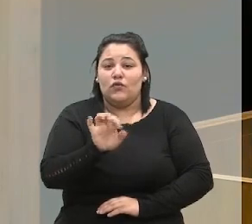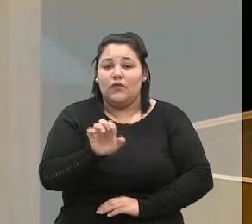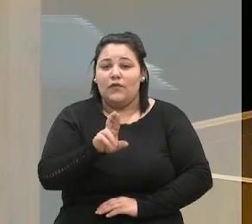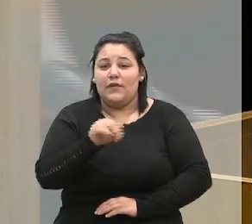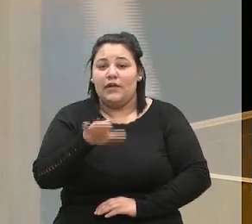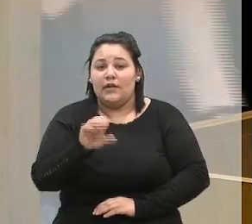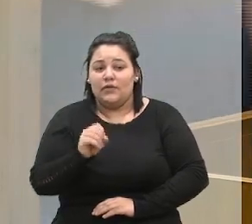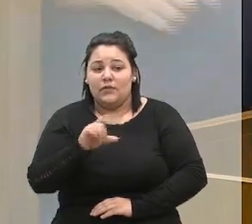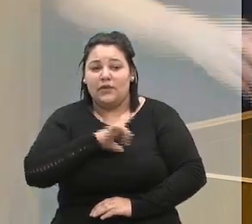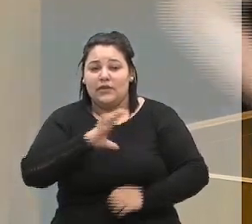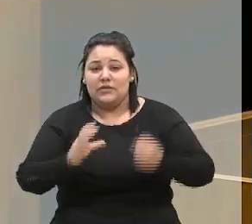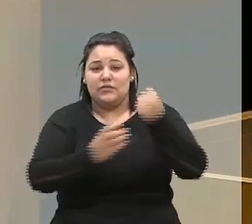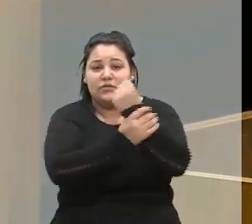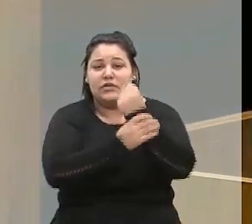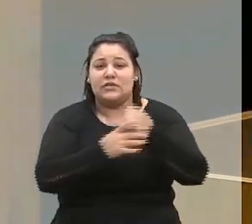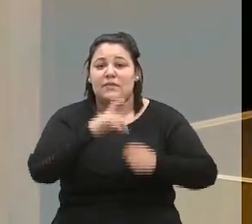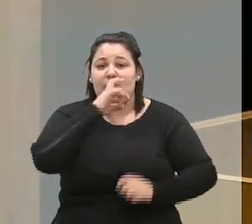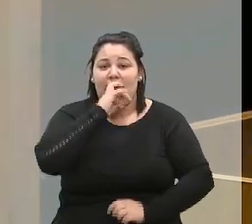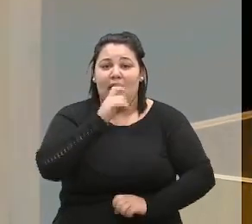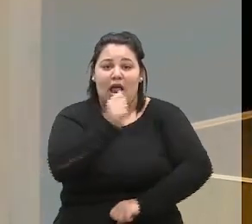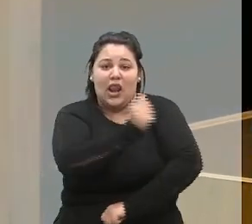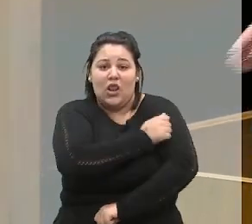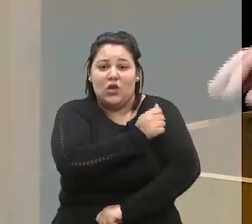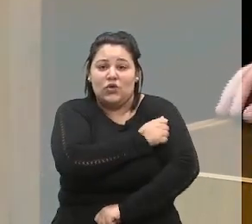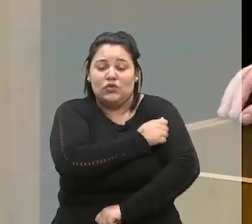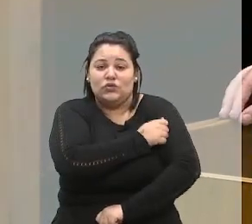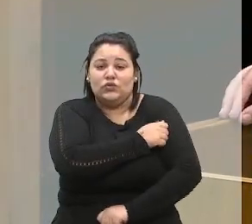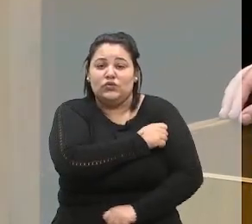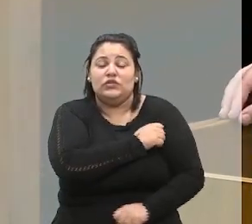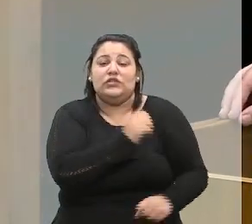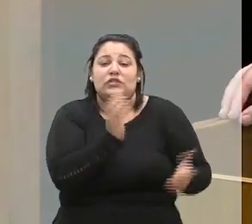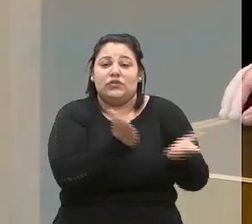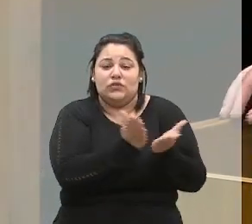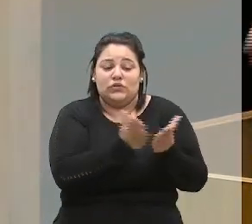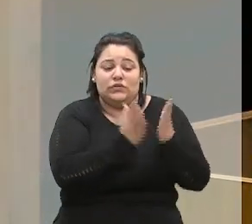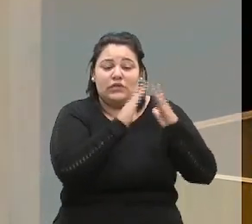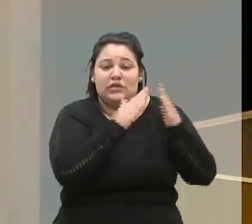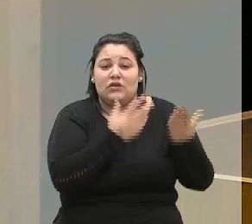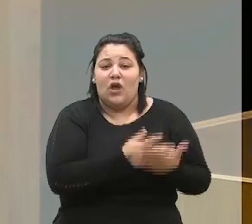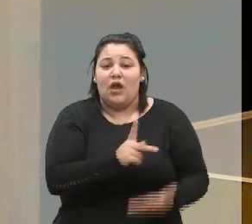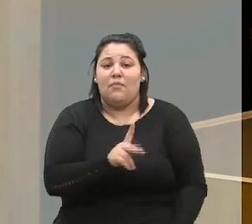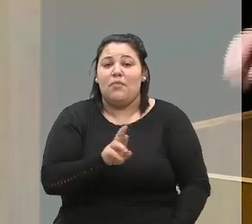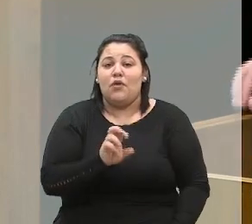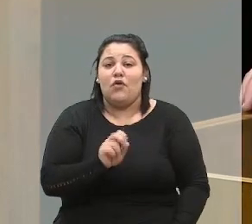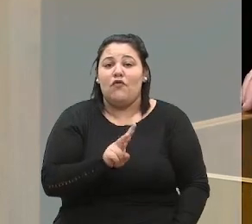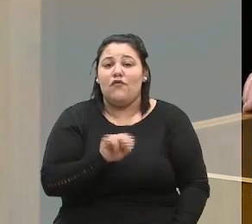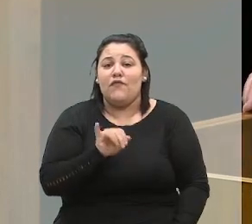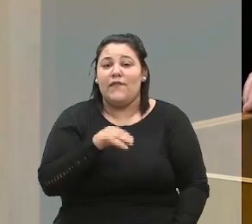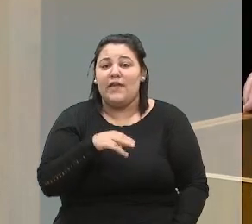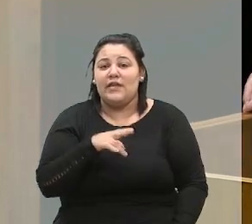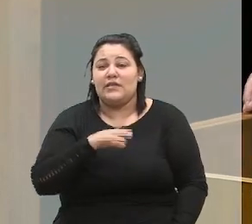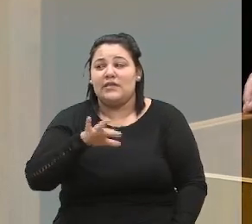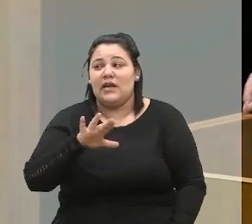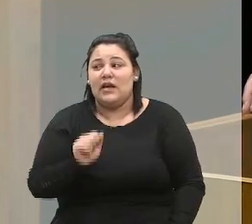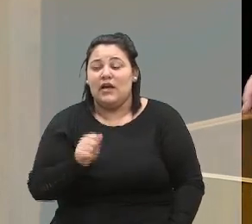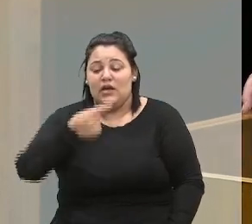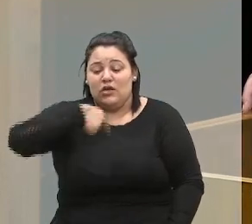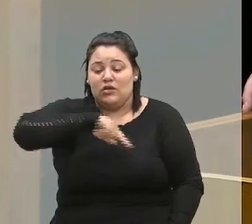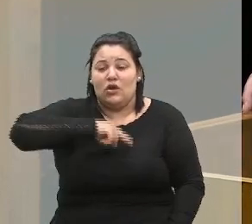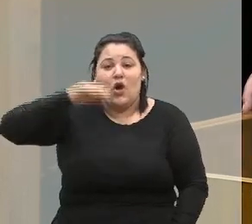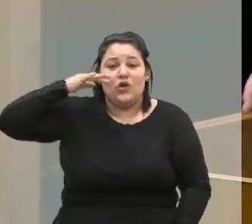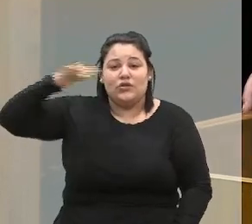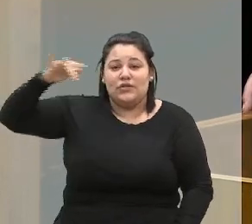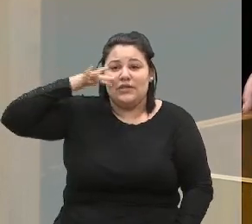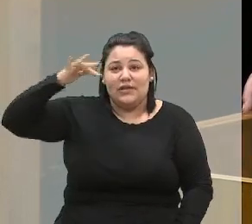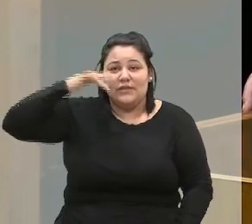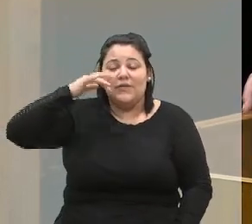que estudam na escola Província de Mendonça. Nós sonhamos ainda na presidência da MOB do